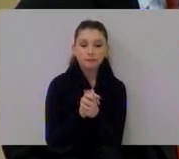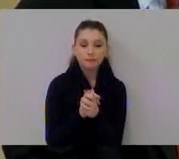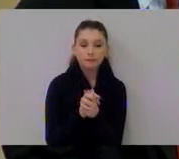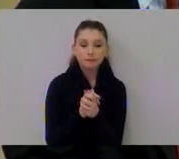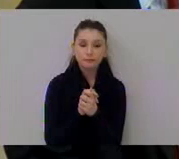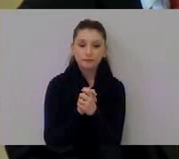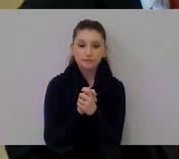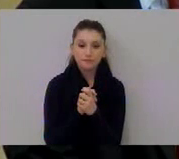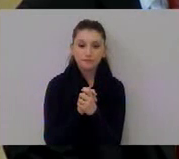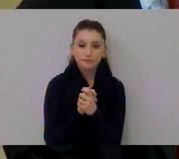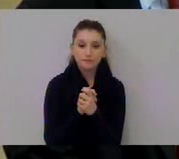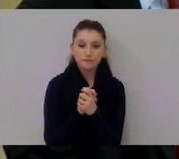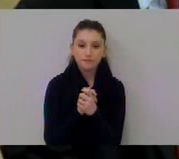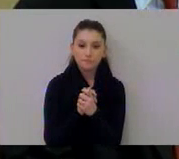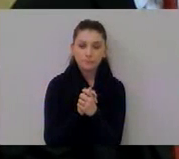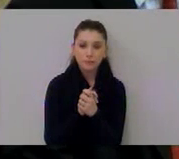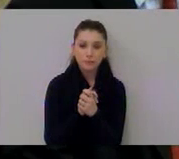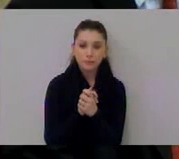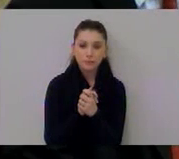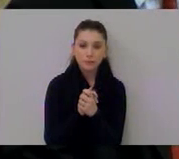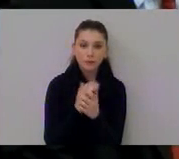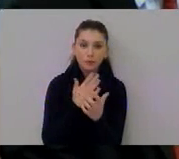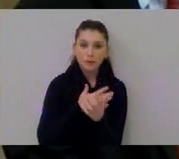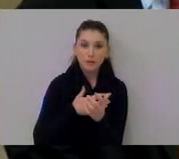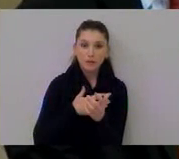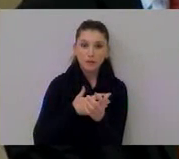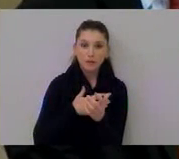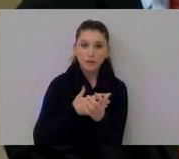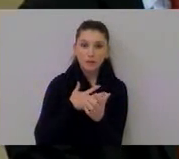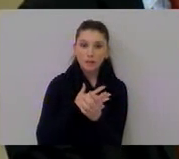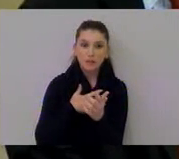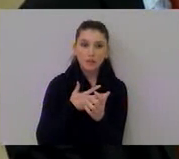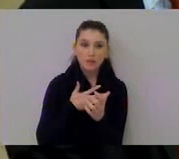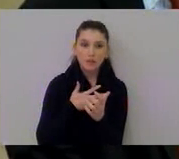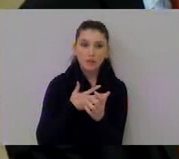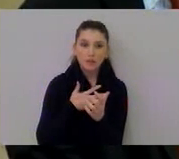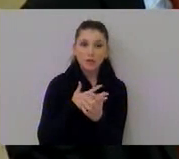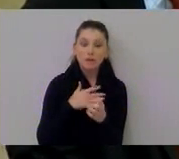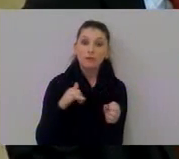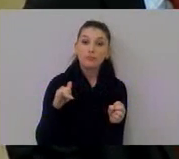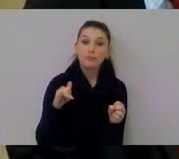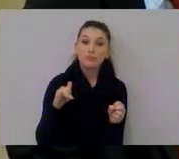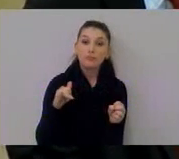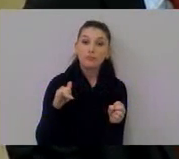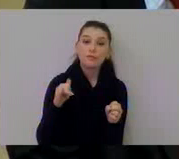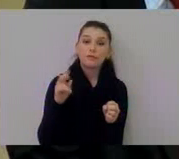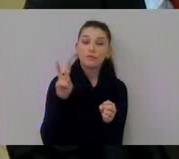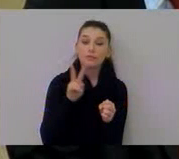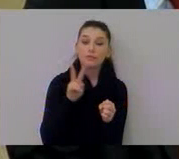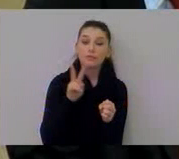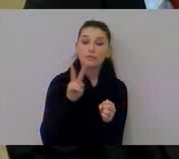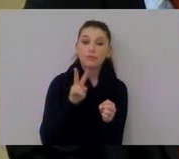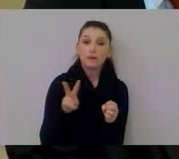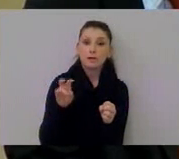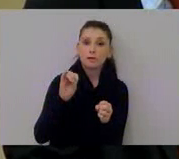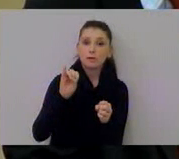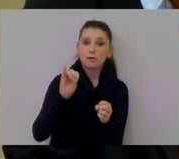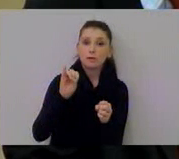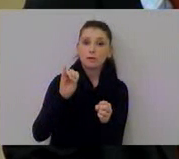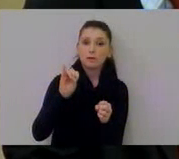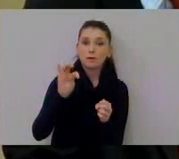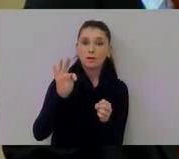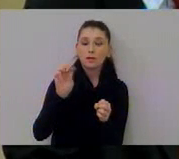Gostaríamos de justificar a ausência do vereador Itamar da Silva dessa sessão em